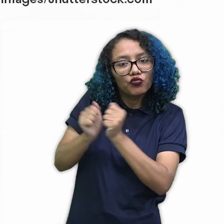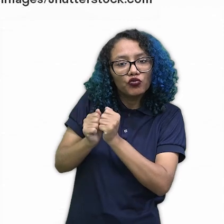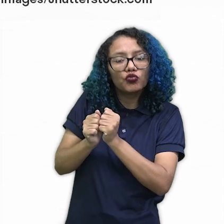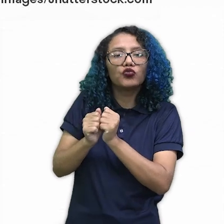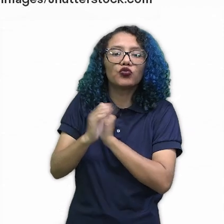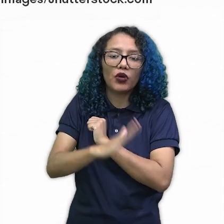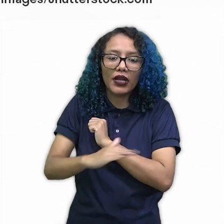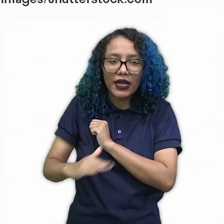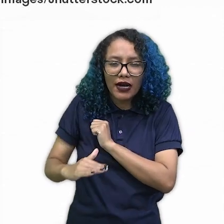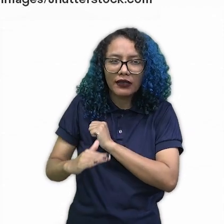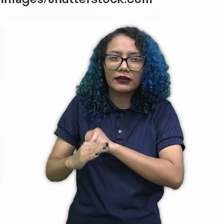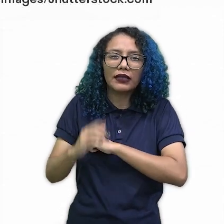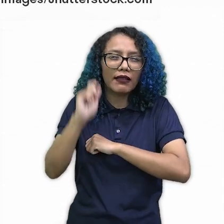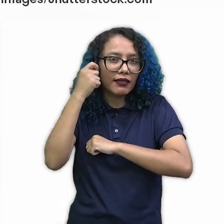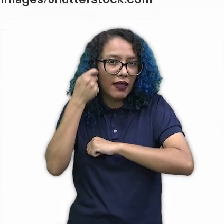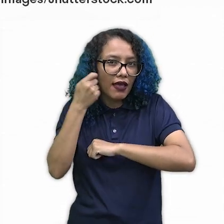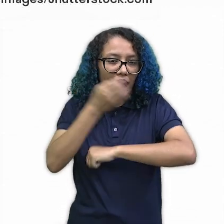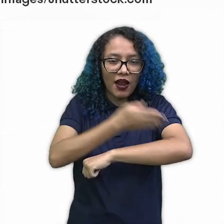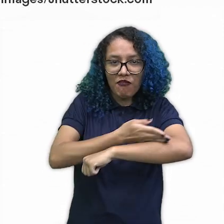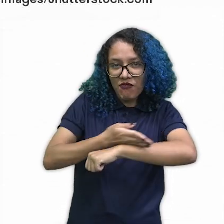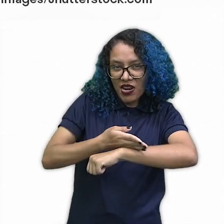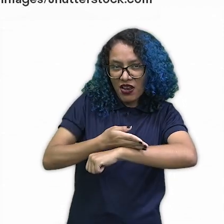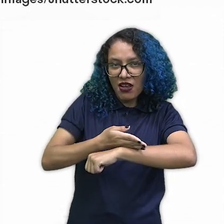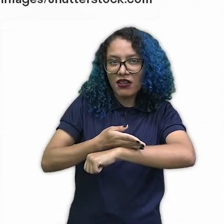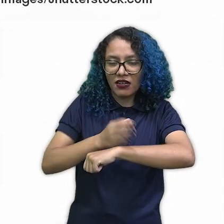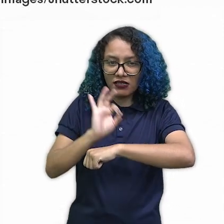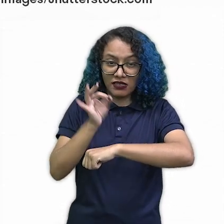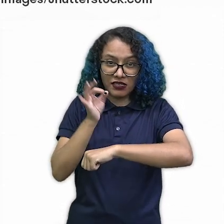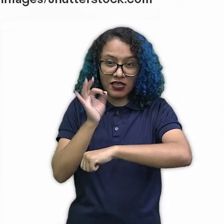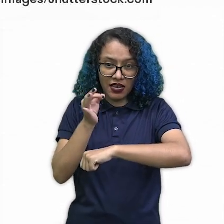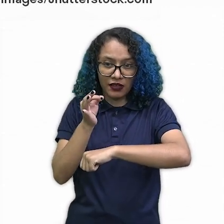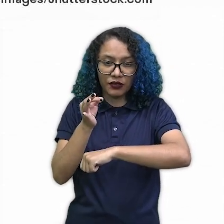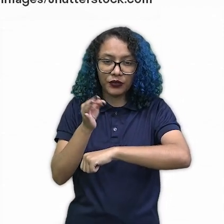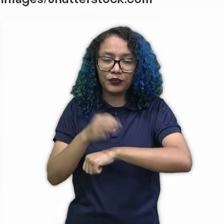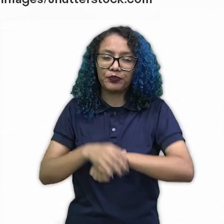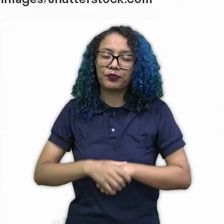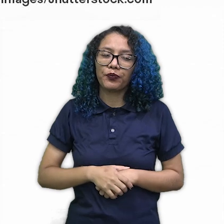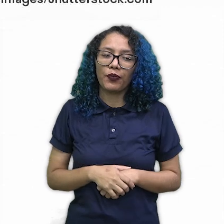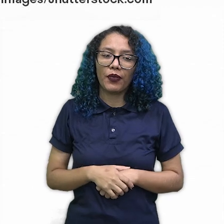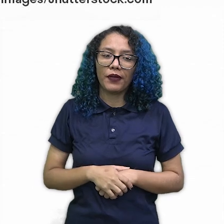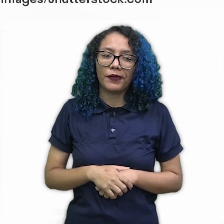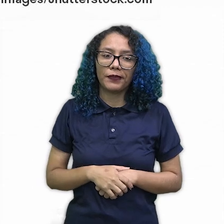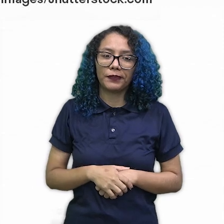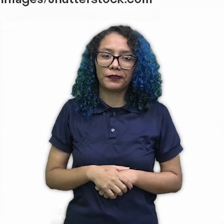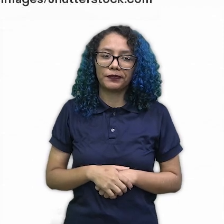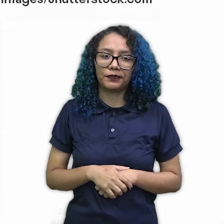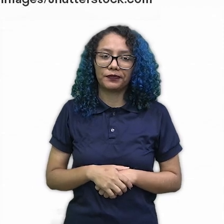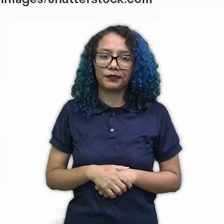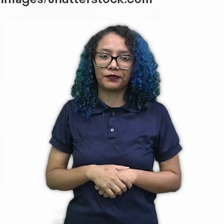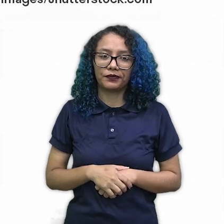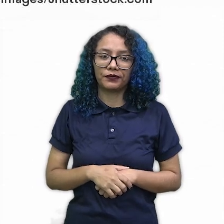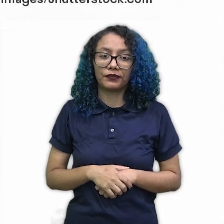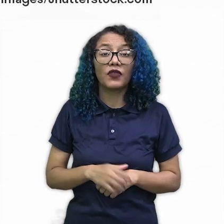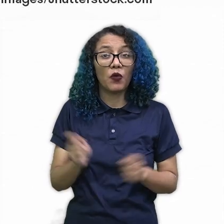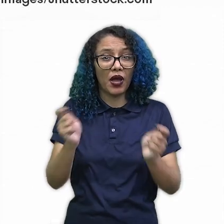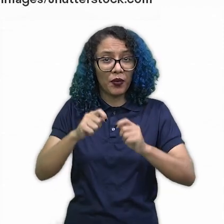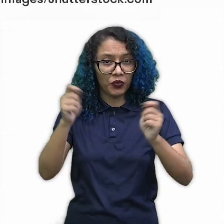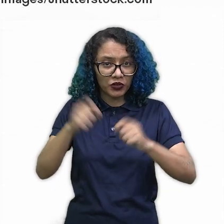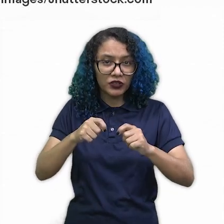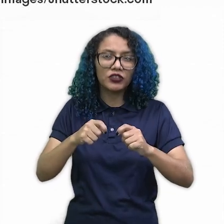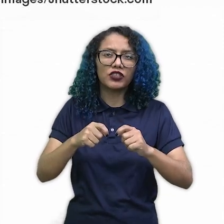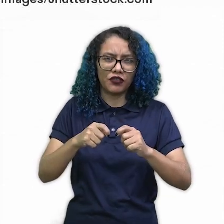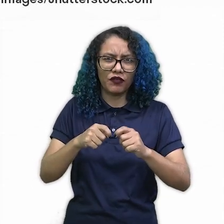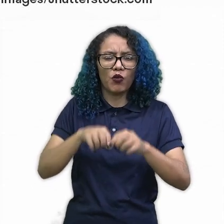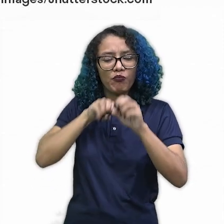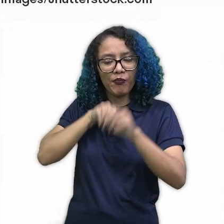crianças brancas, criança negra, né? Então você percebe ali que há como trabalhar essa construção de